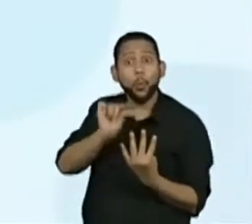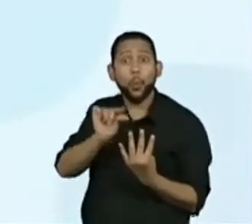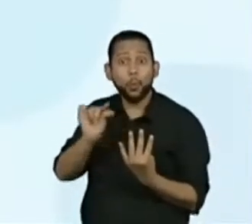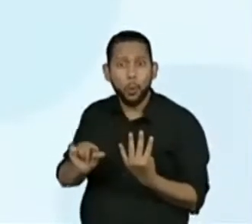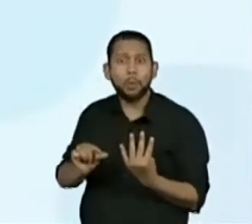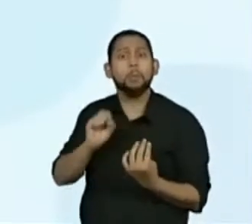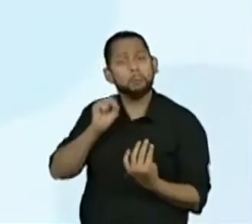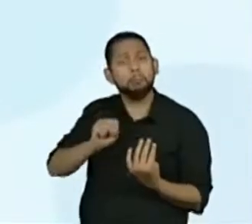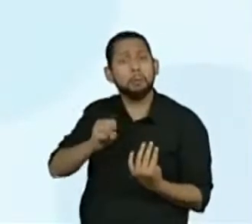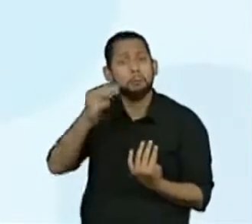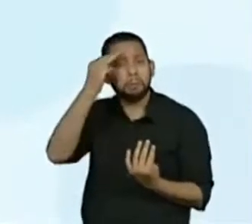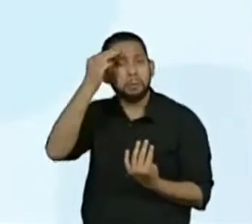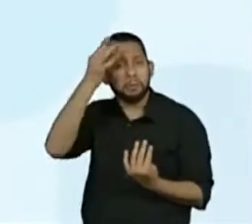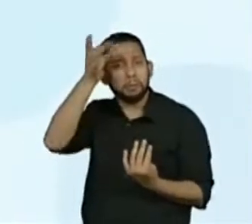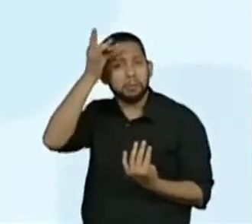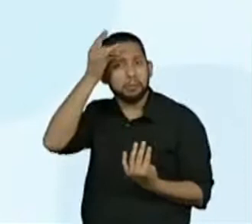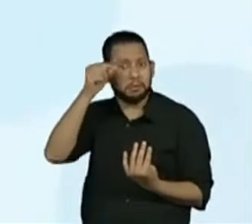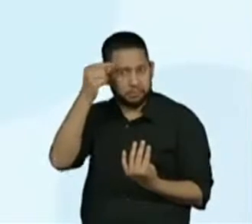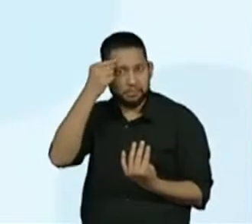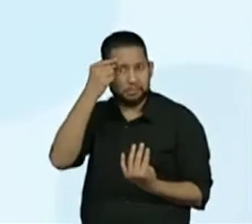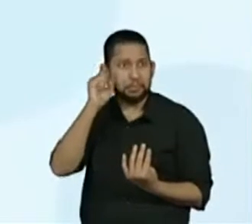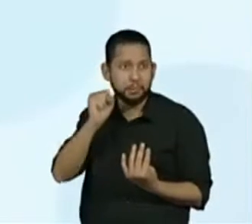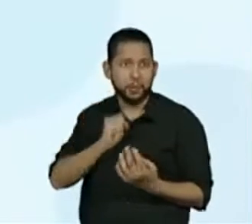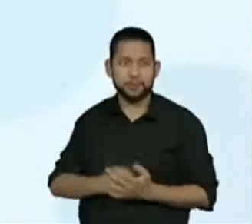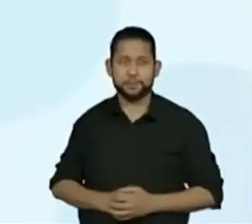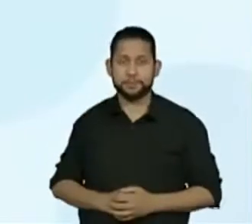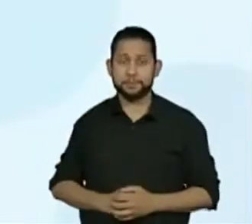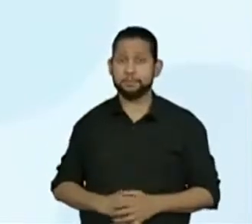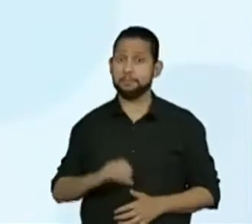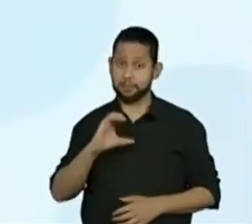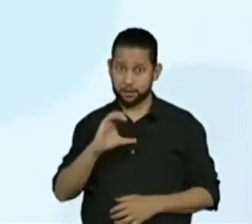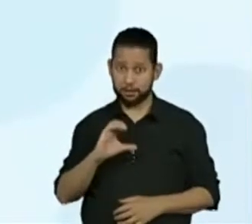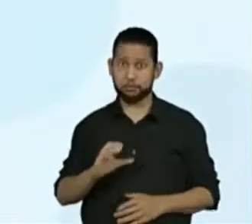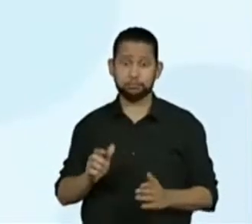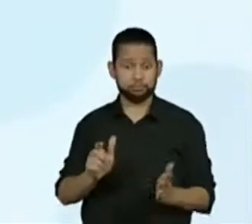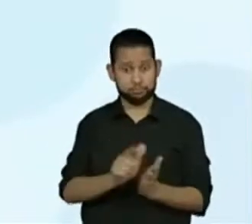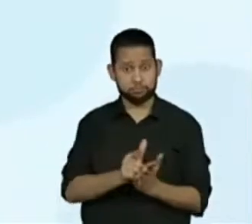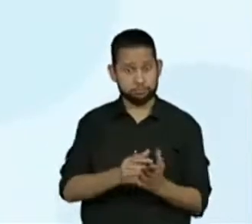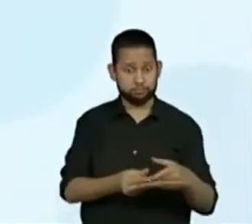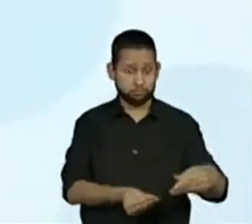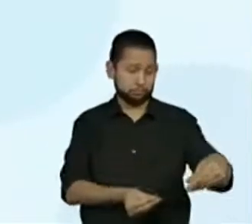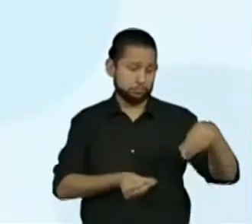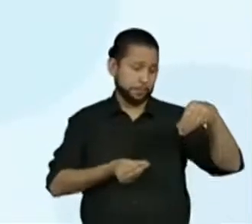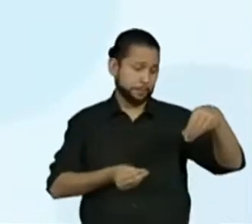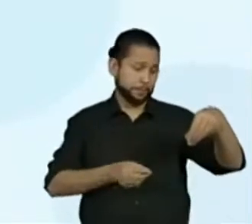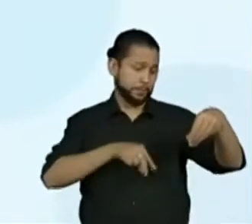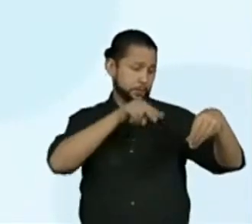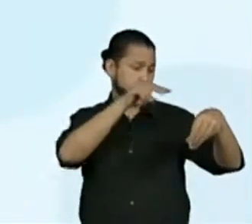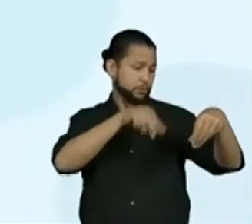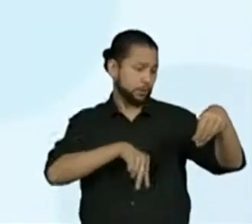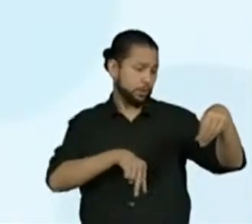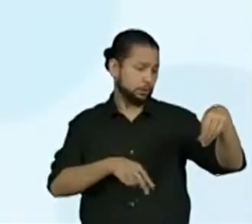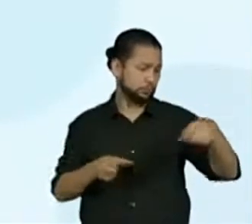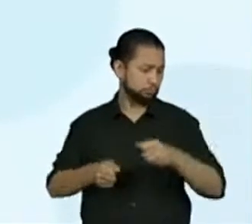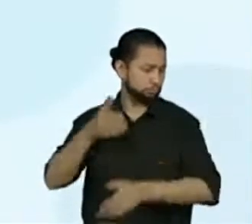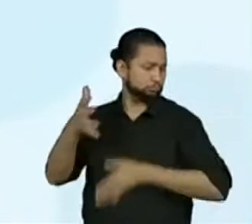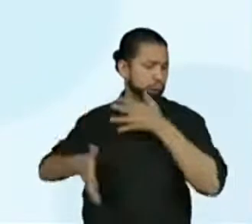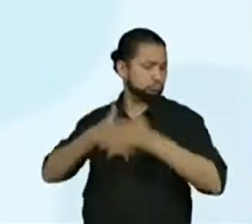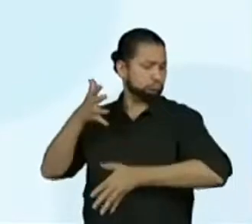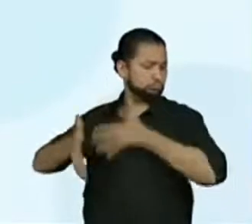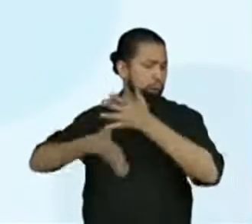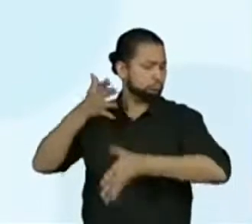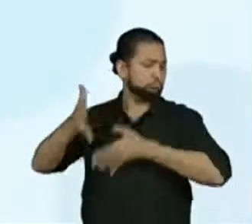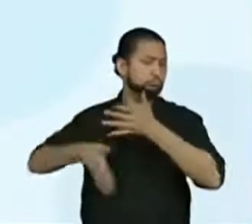se for memorizado as letras EA leitura quando é escolhida a leitura do poema com o texto em